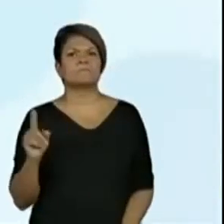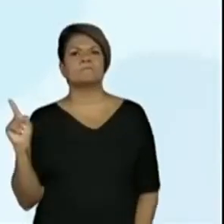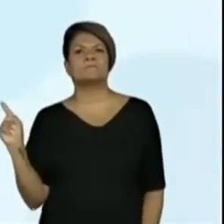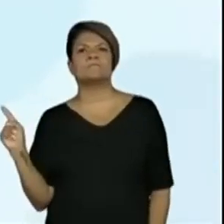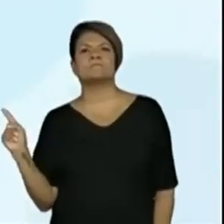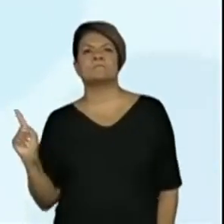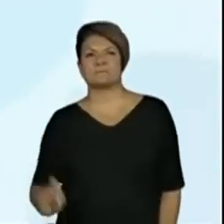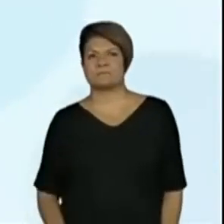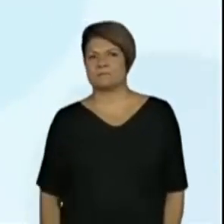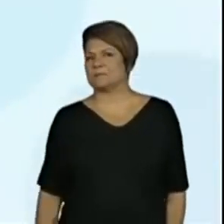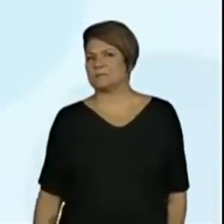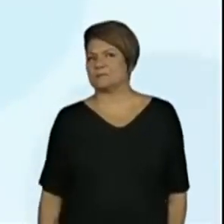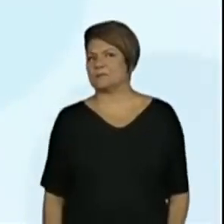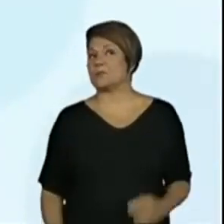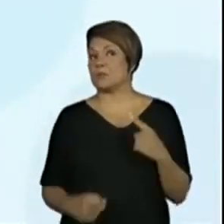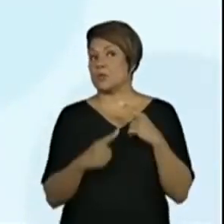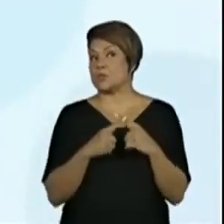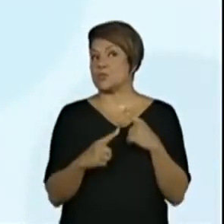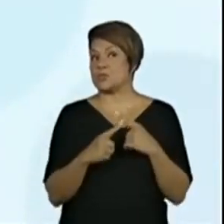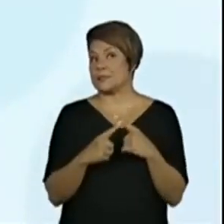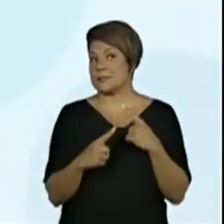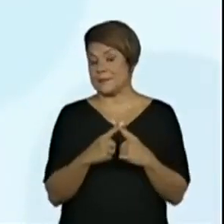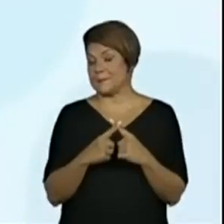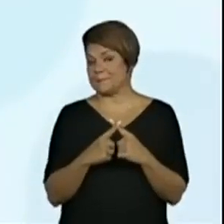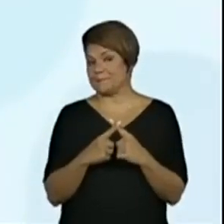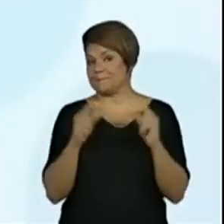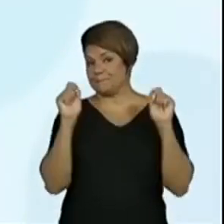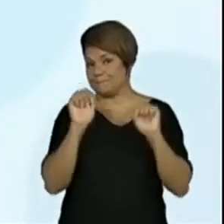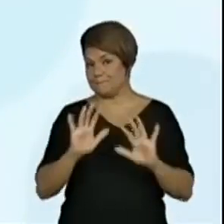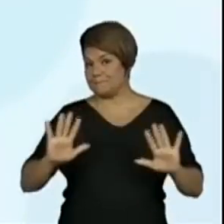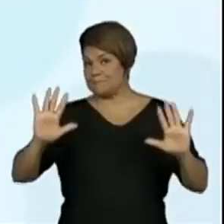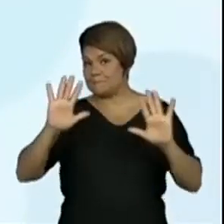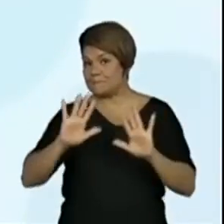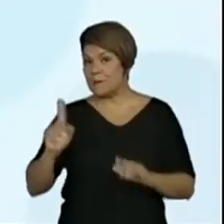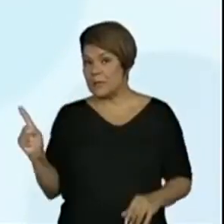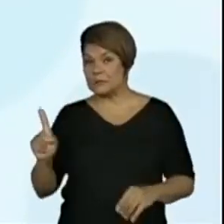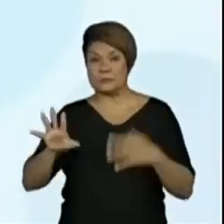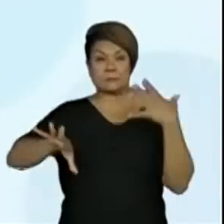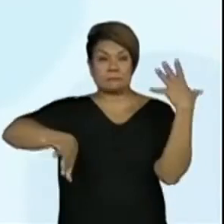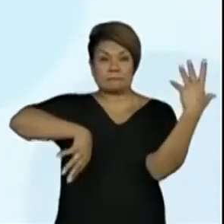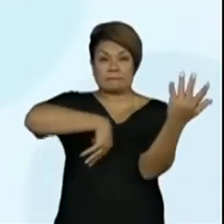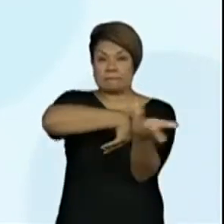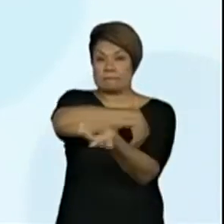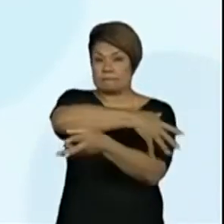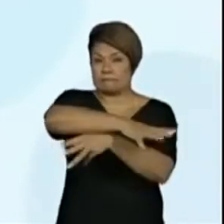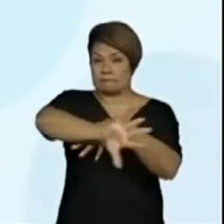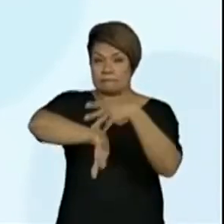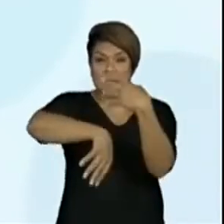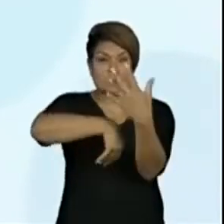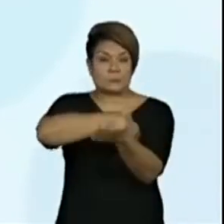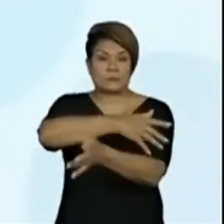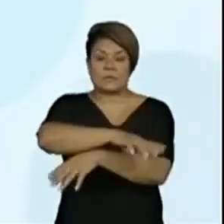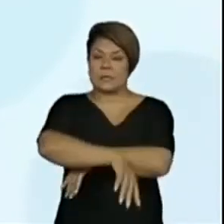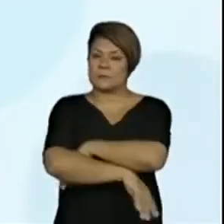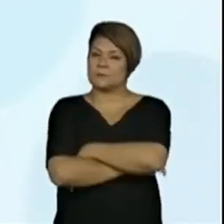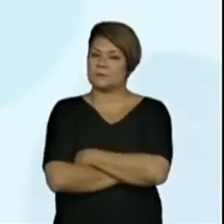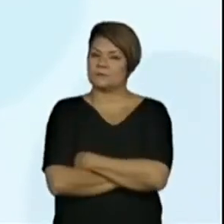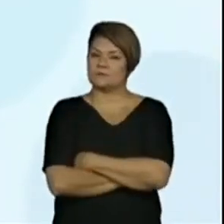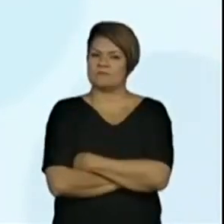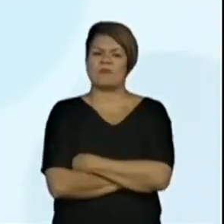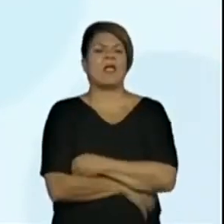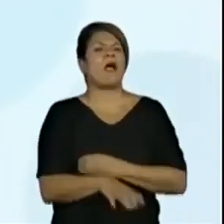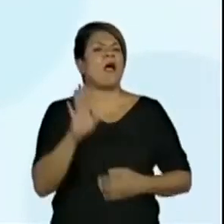imagem. Porque essa imagem tá tudo bagunçado, né, professora Kelly? Não tá